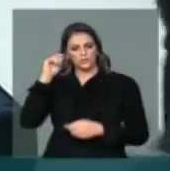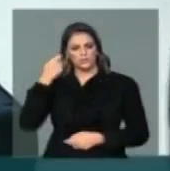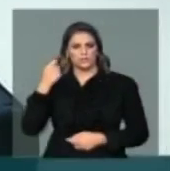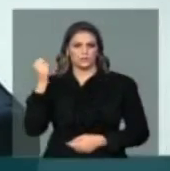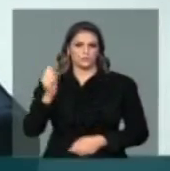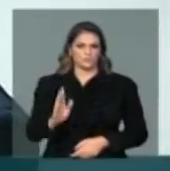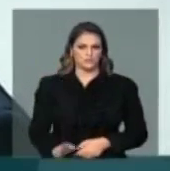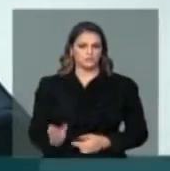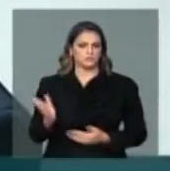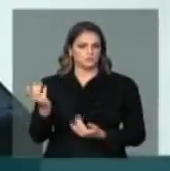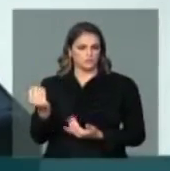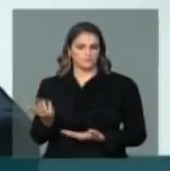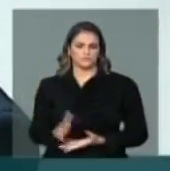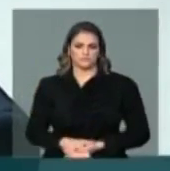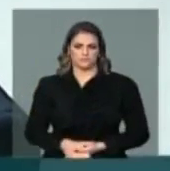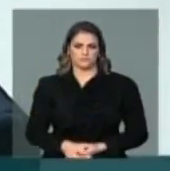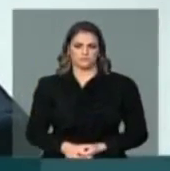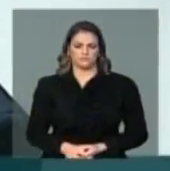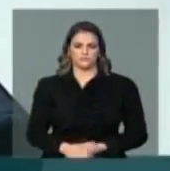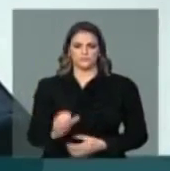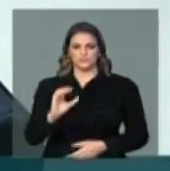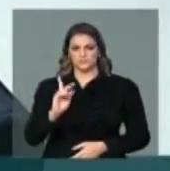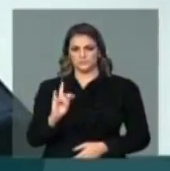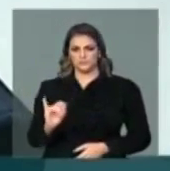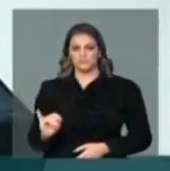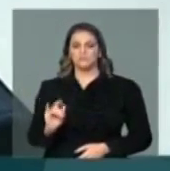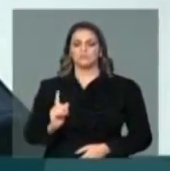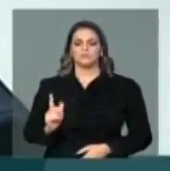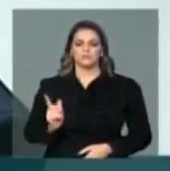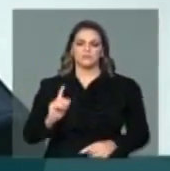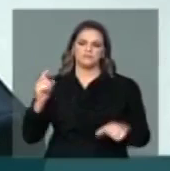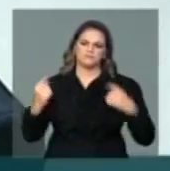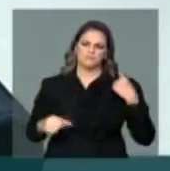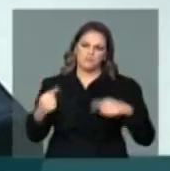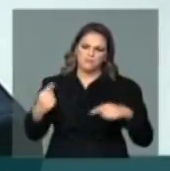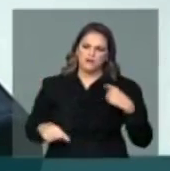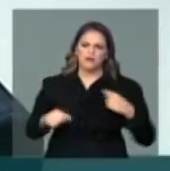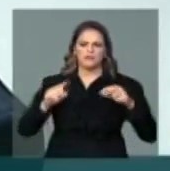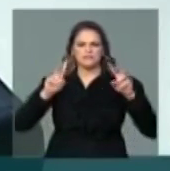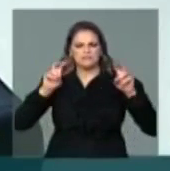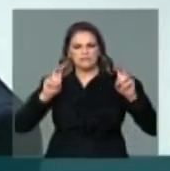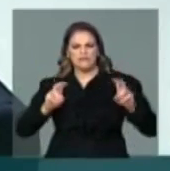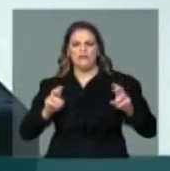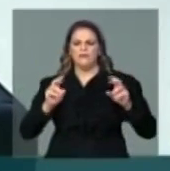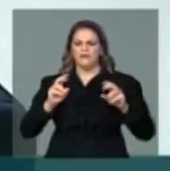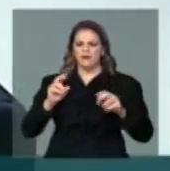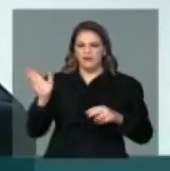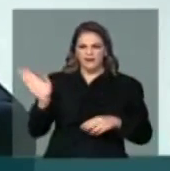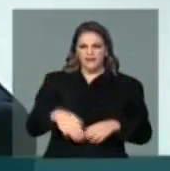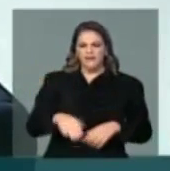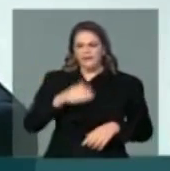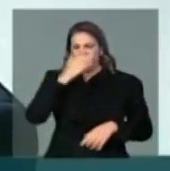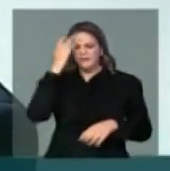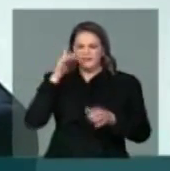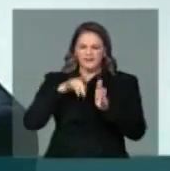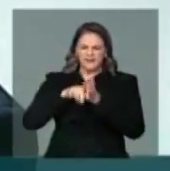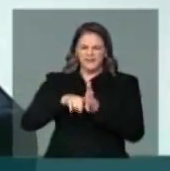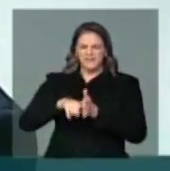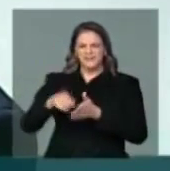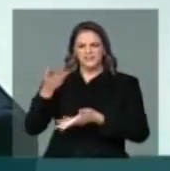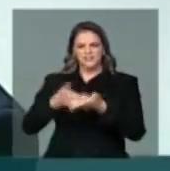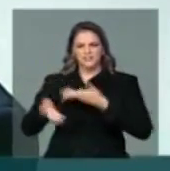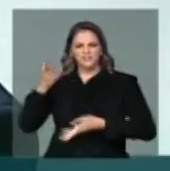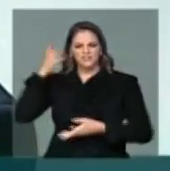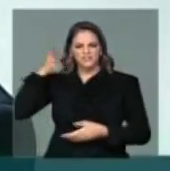o país. E na CPI nós temos debatido muito esse tema, temos ouvido pesquisadores, Temos feito uma discussão com agentes de